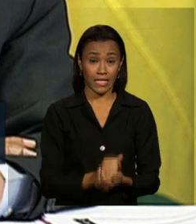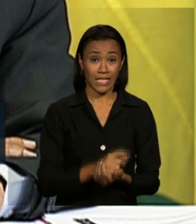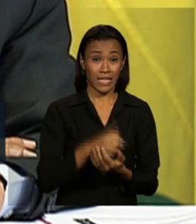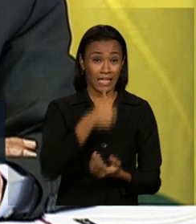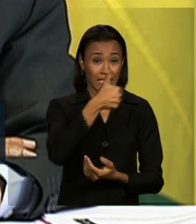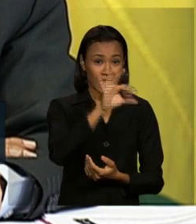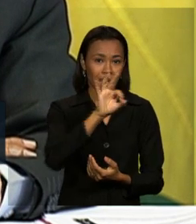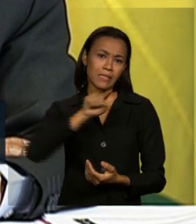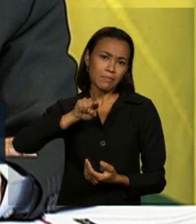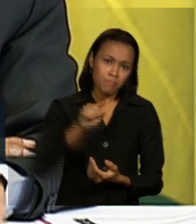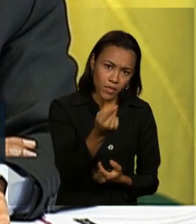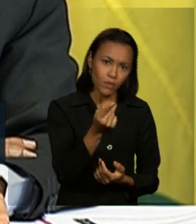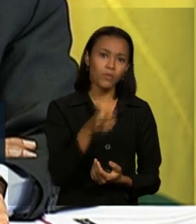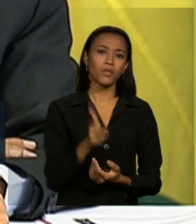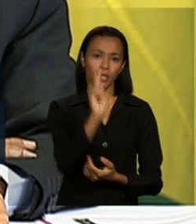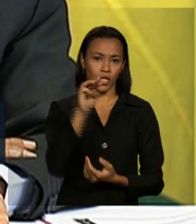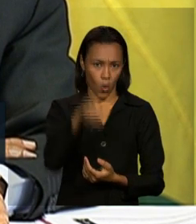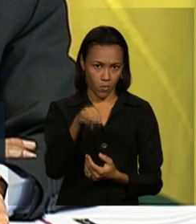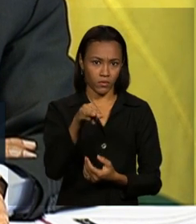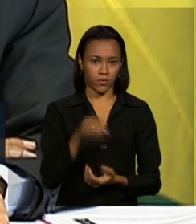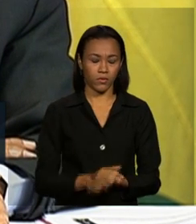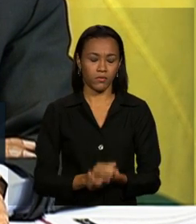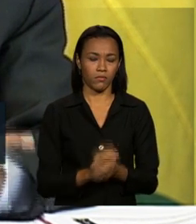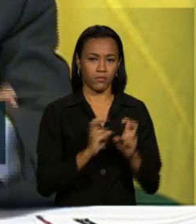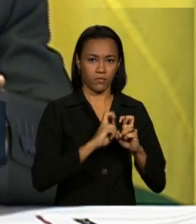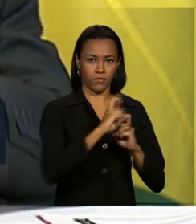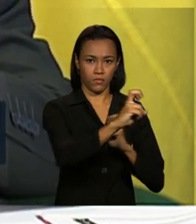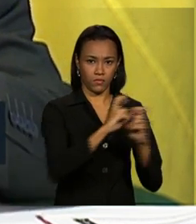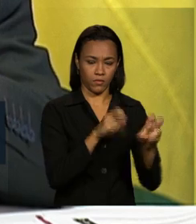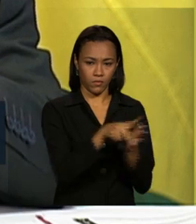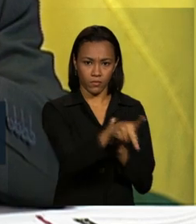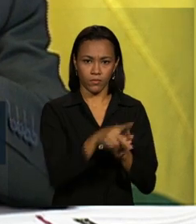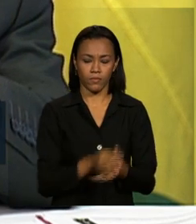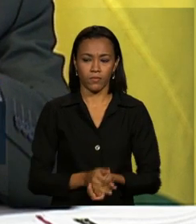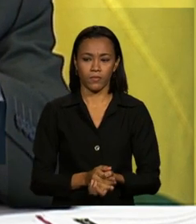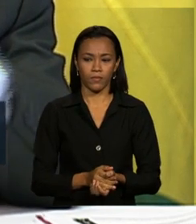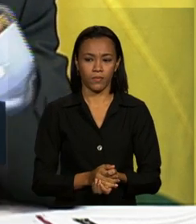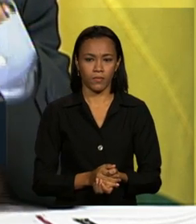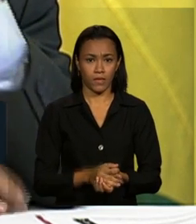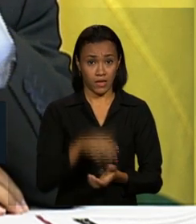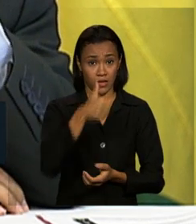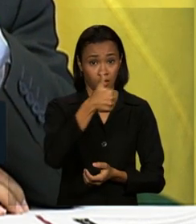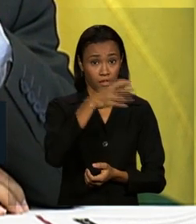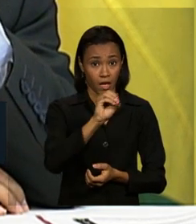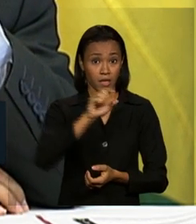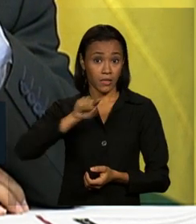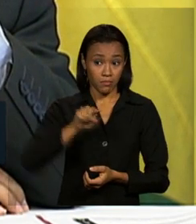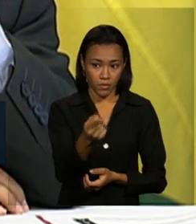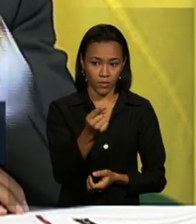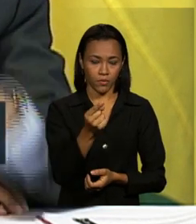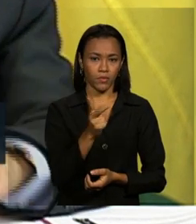10.000 Km serão implantados hein serão impl 10.000 Km serão